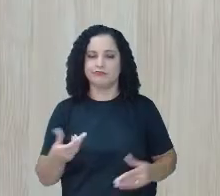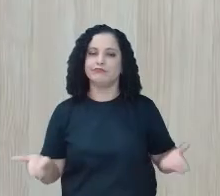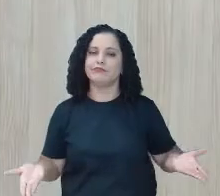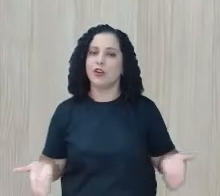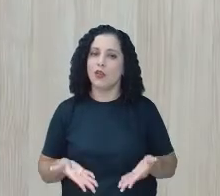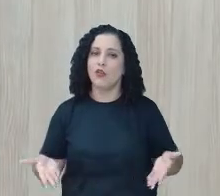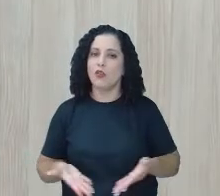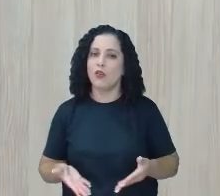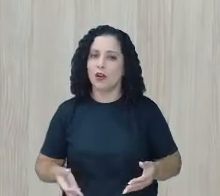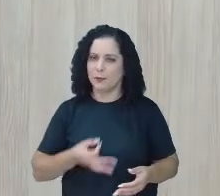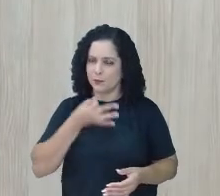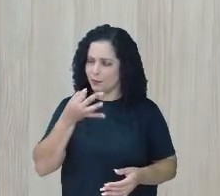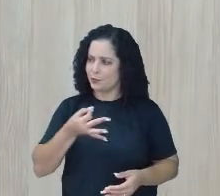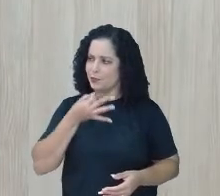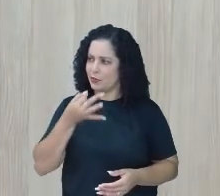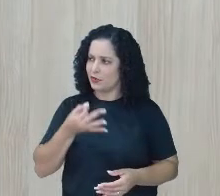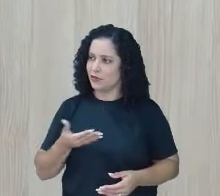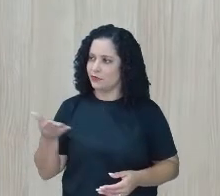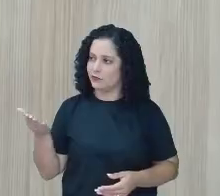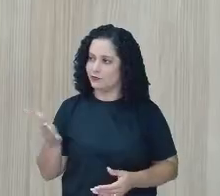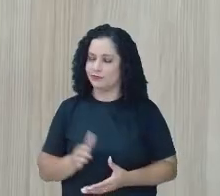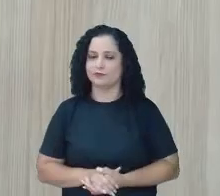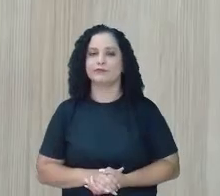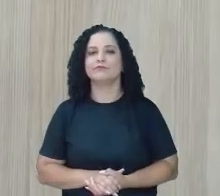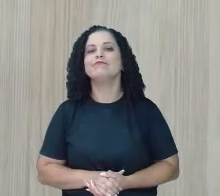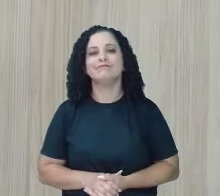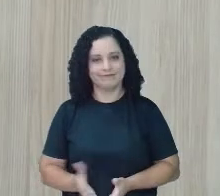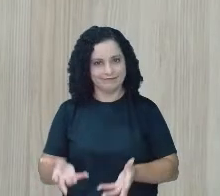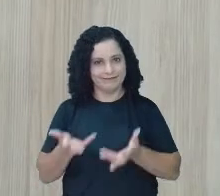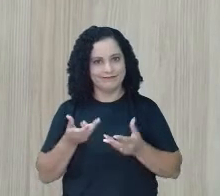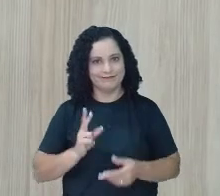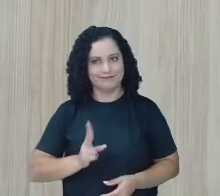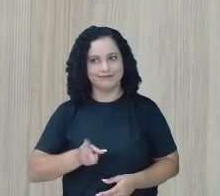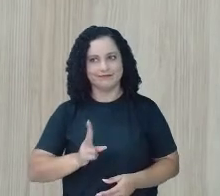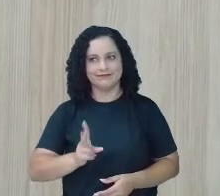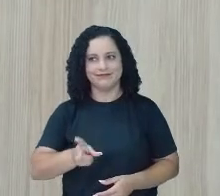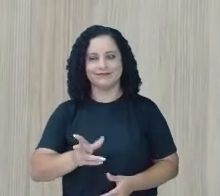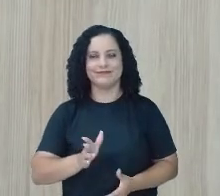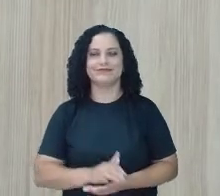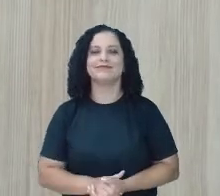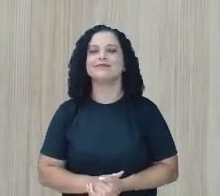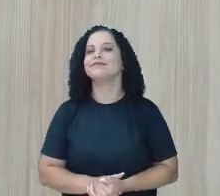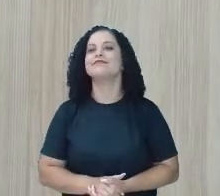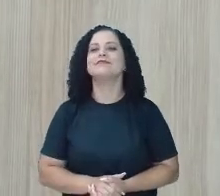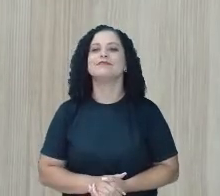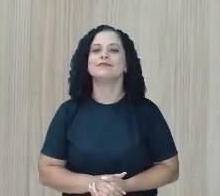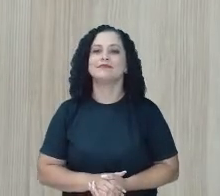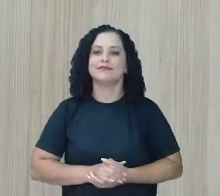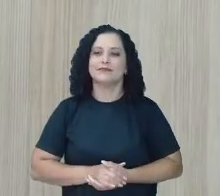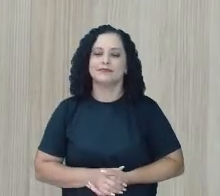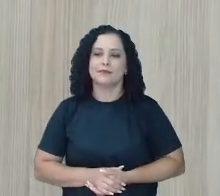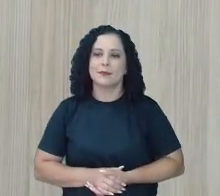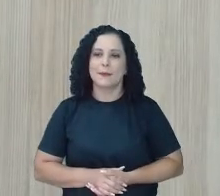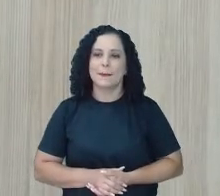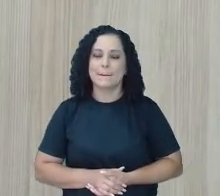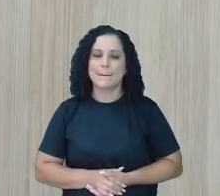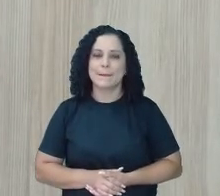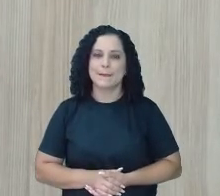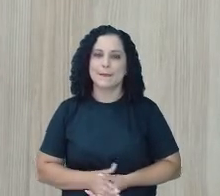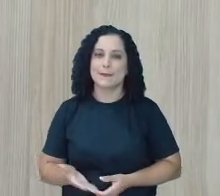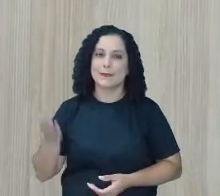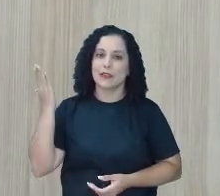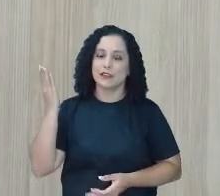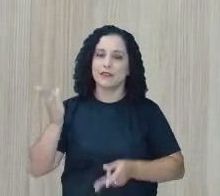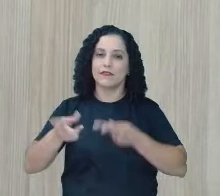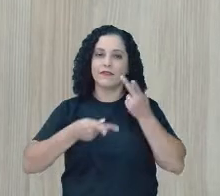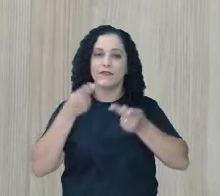Pedro, comentário, posso seguir? Quero comentar. Sempre. Vamos lá. Ó, gente, essa questão aí, eu quero falar